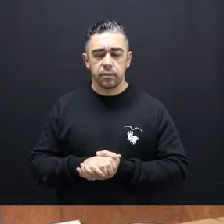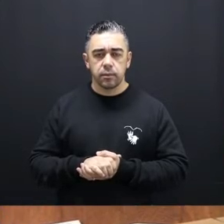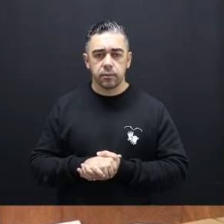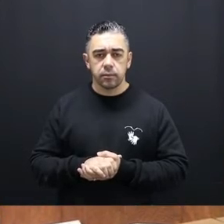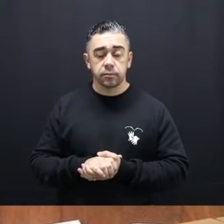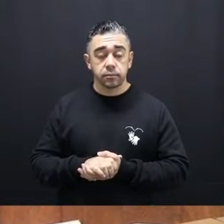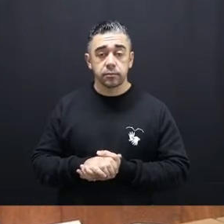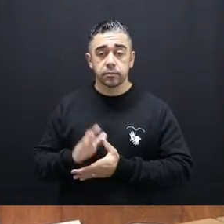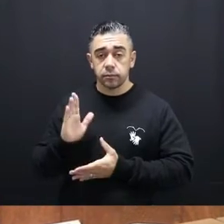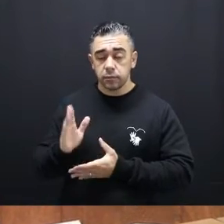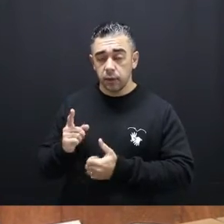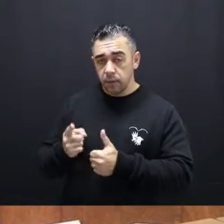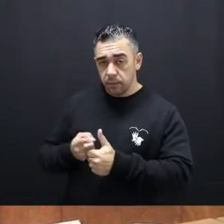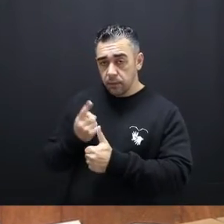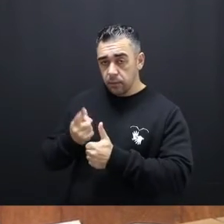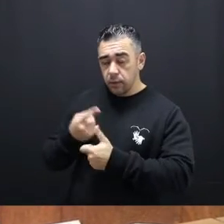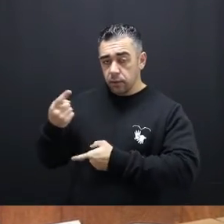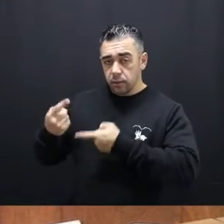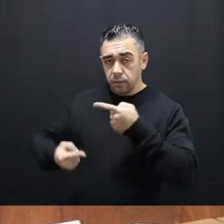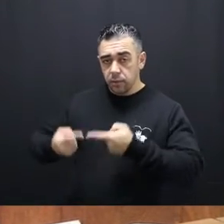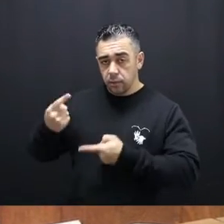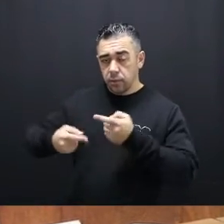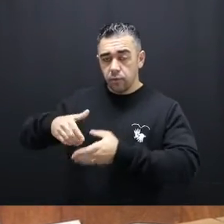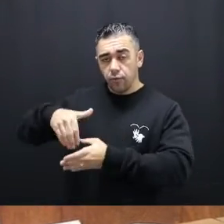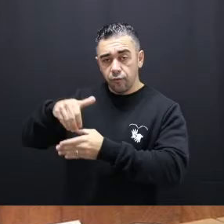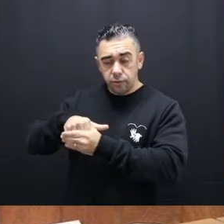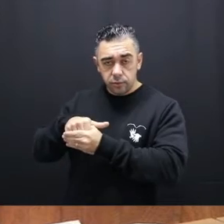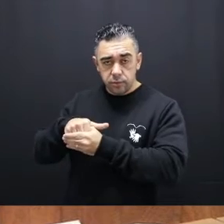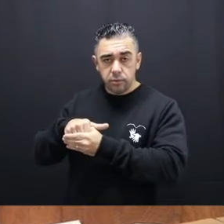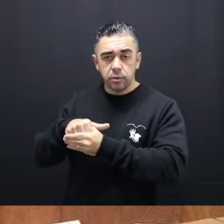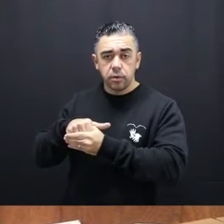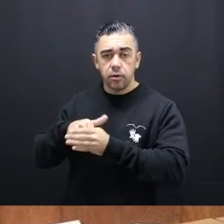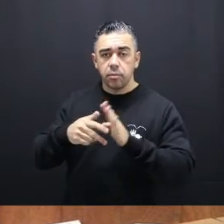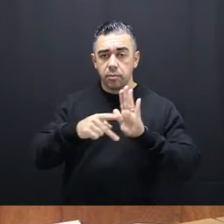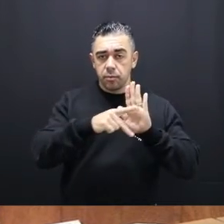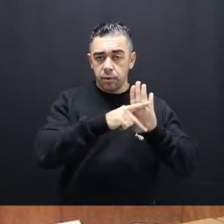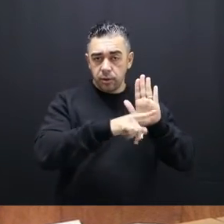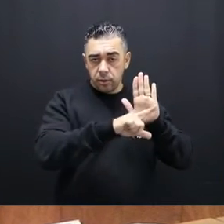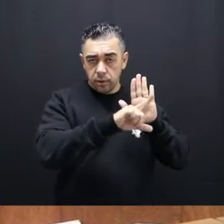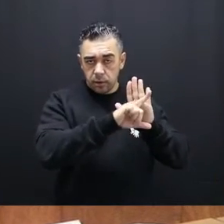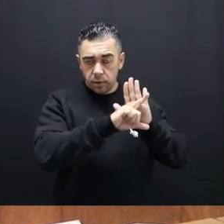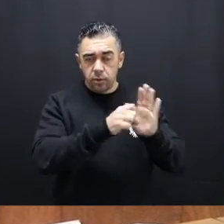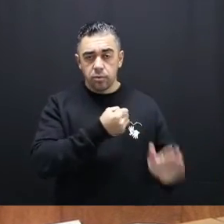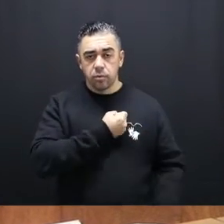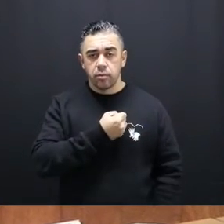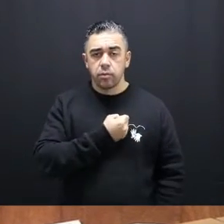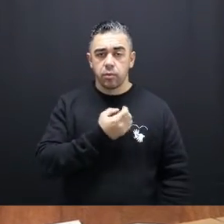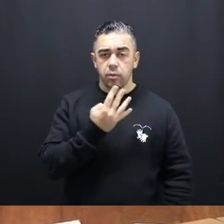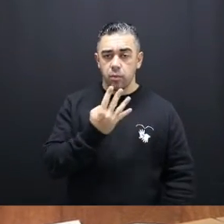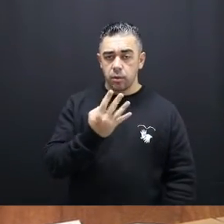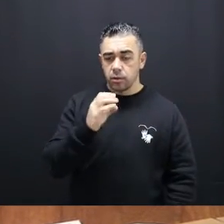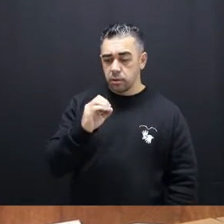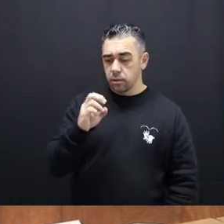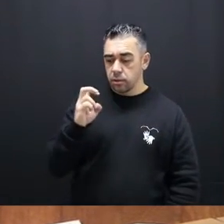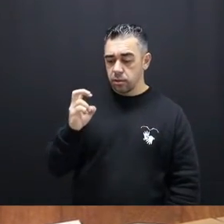nós colocamos em primeiro turno de discussão e votação o projeto de lei de número 405